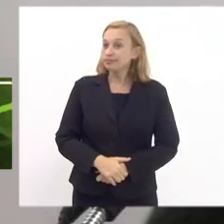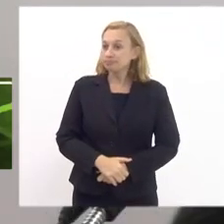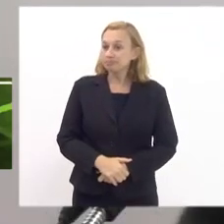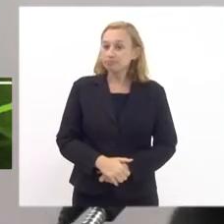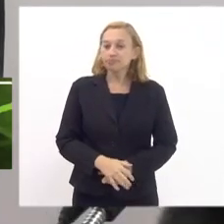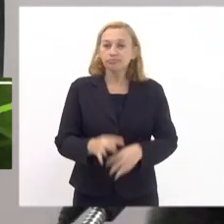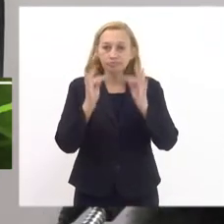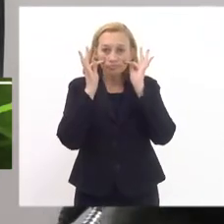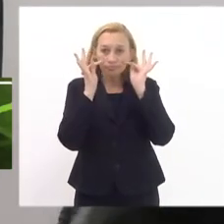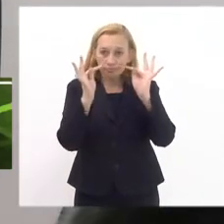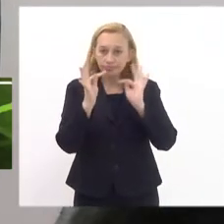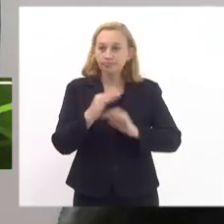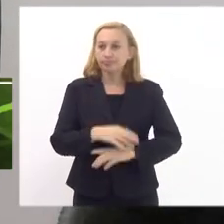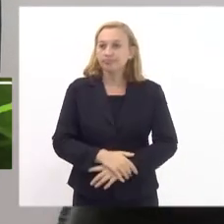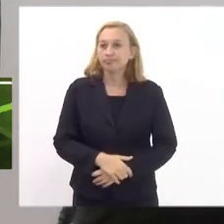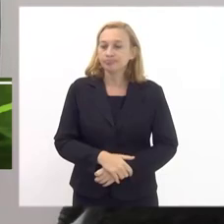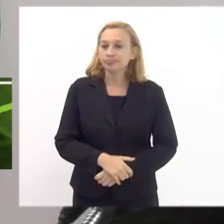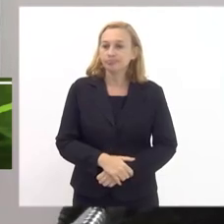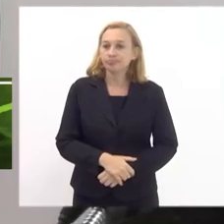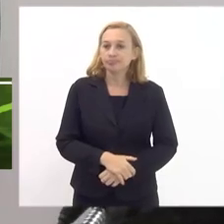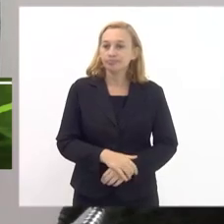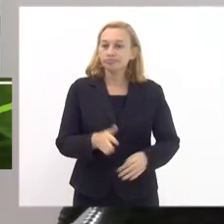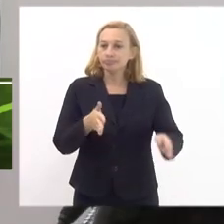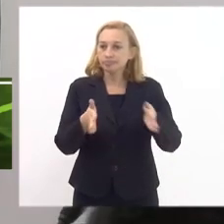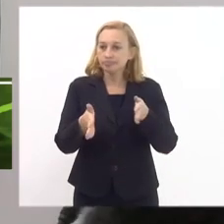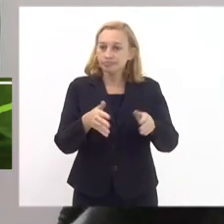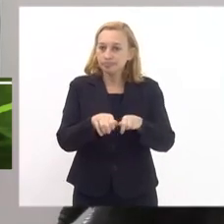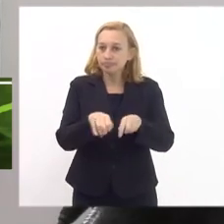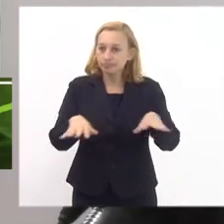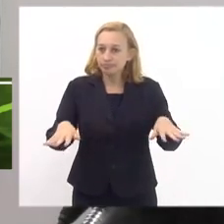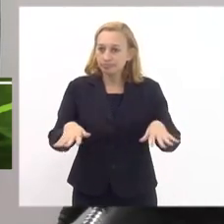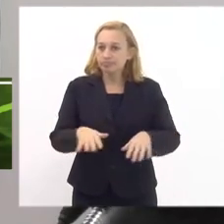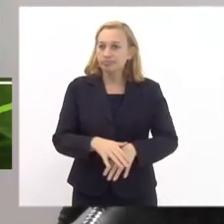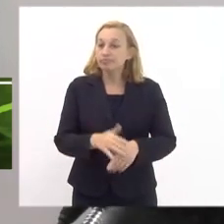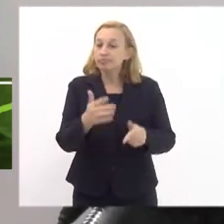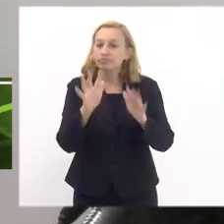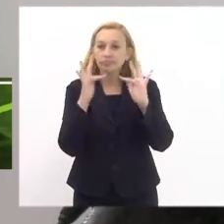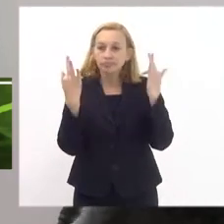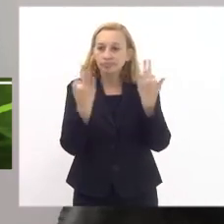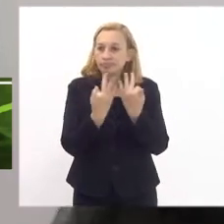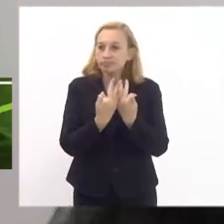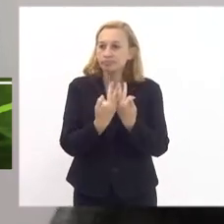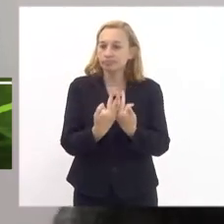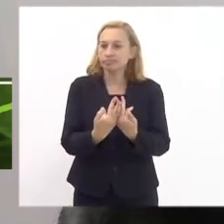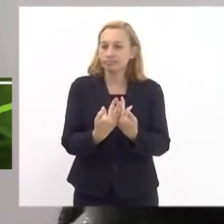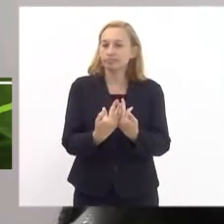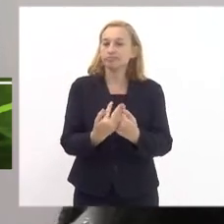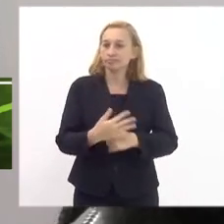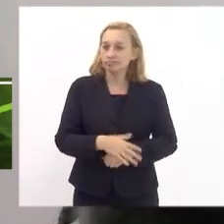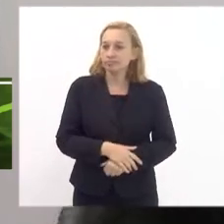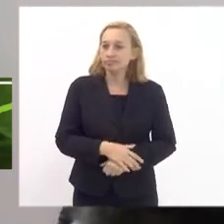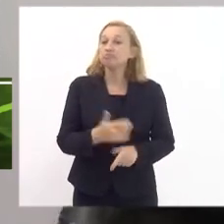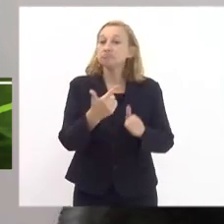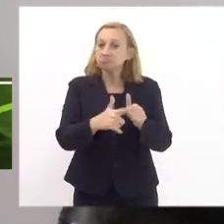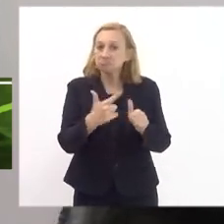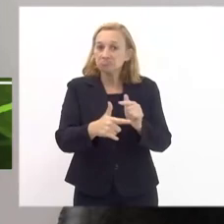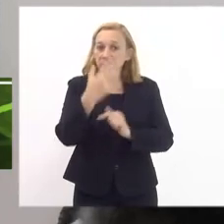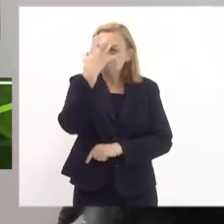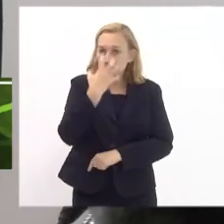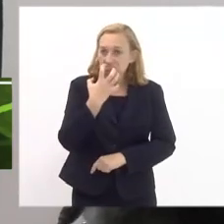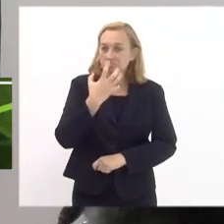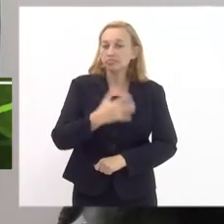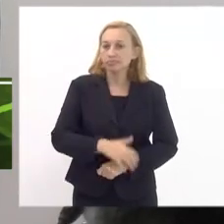os testemunhos, né, durante a pandemia, famílias inteiras que tiveram problemas